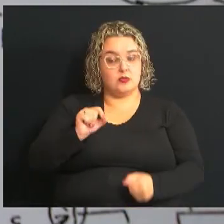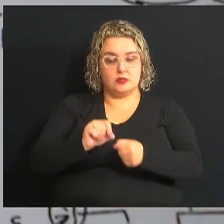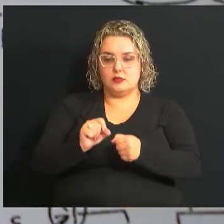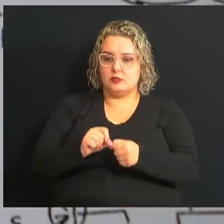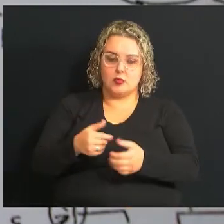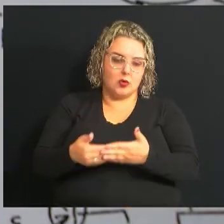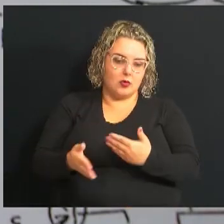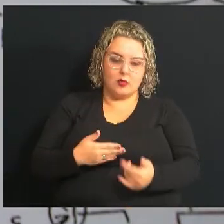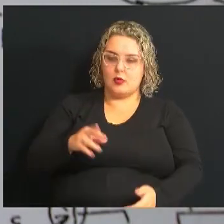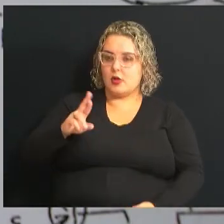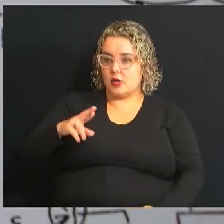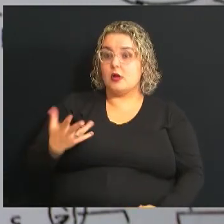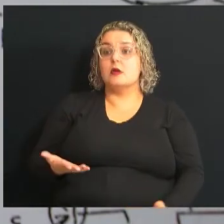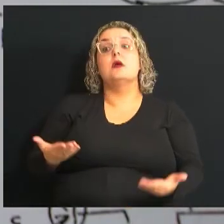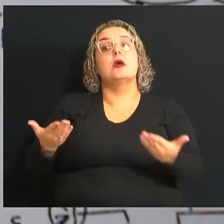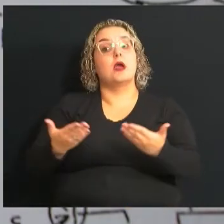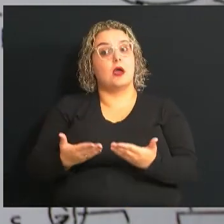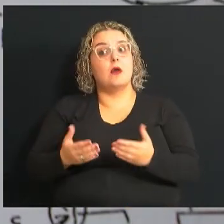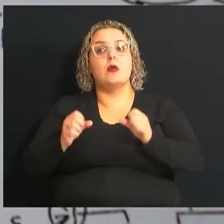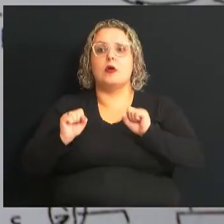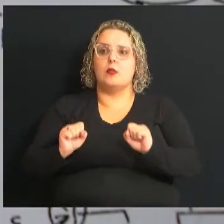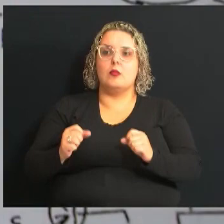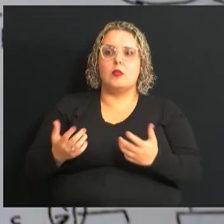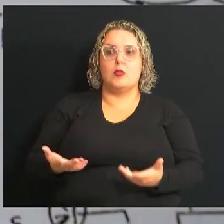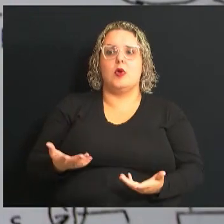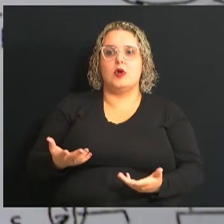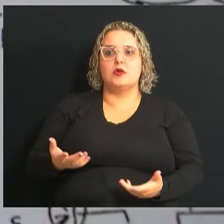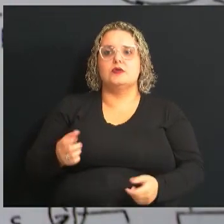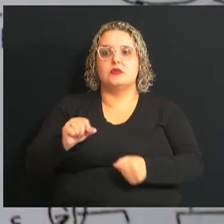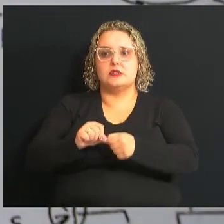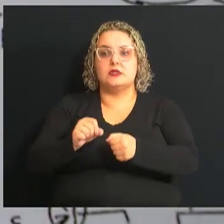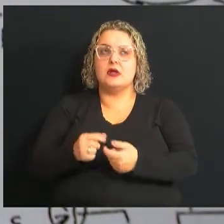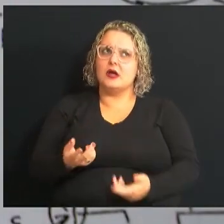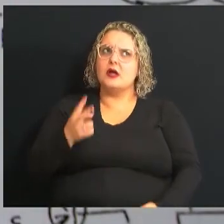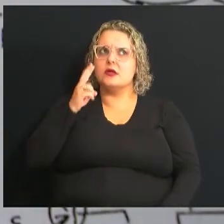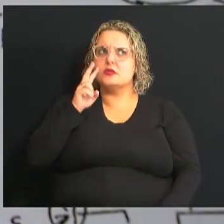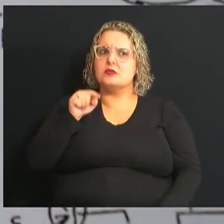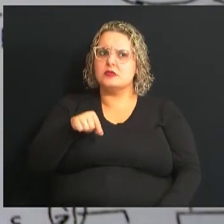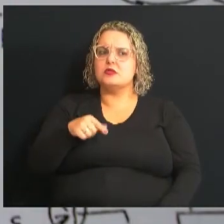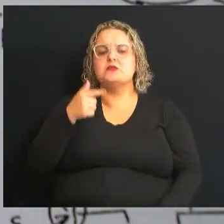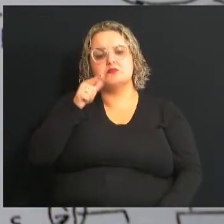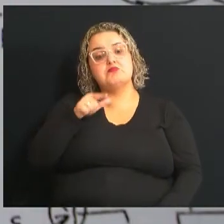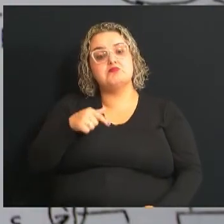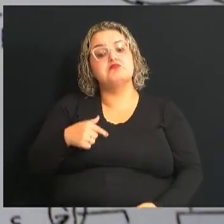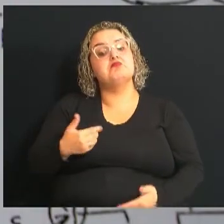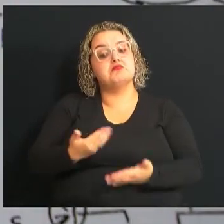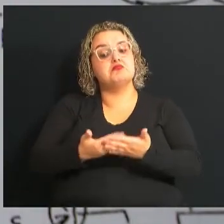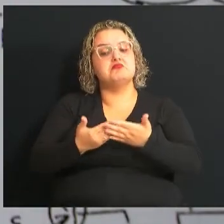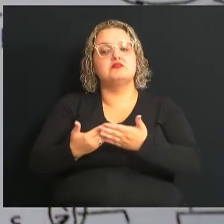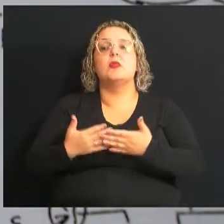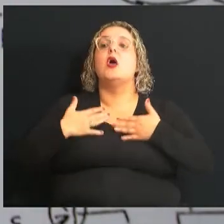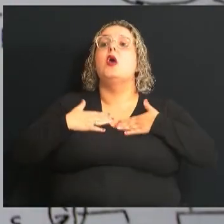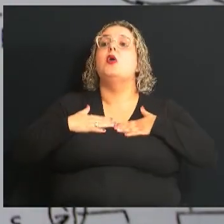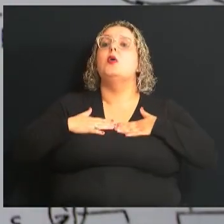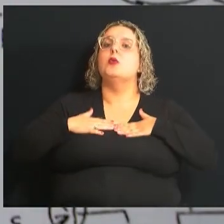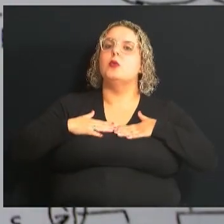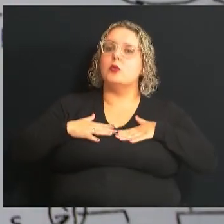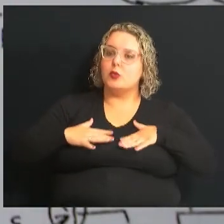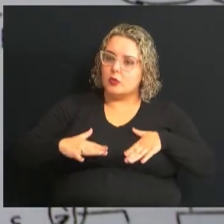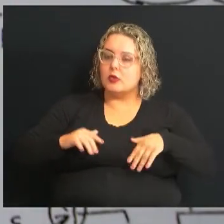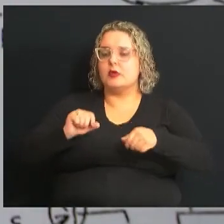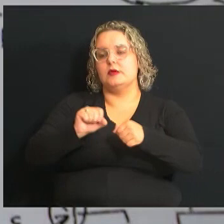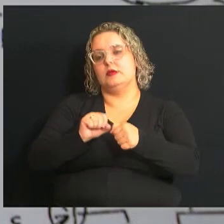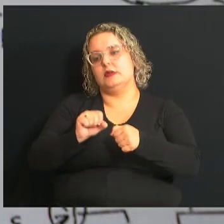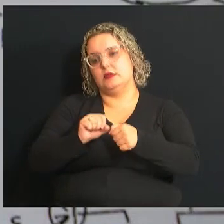motivo, mas que agora ele, já vi isso, consigo trabalhar, então eu sinto até mais tranquilidade em fazer